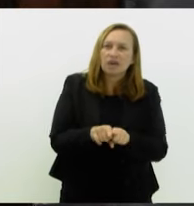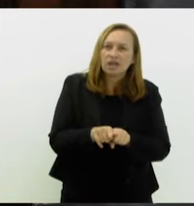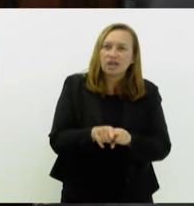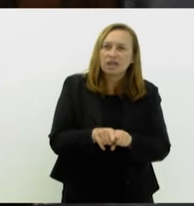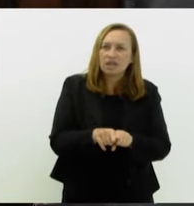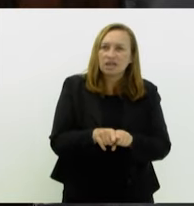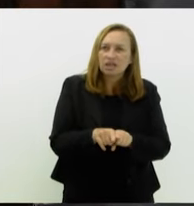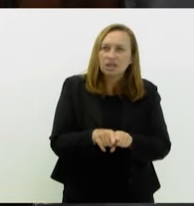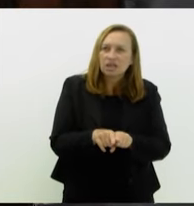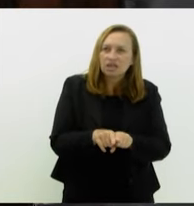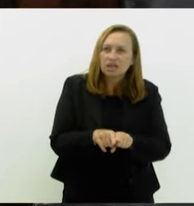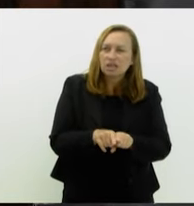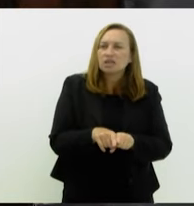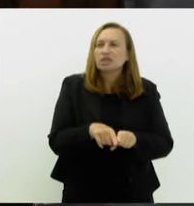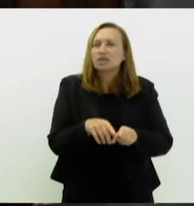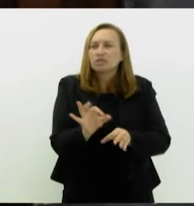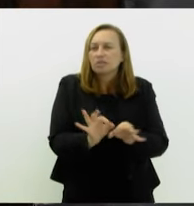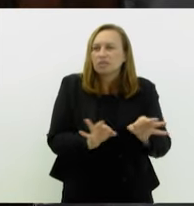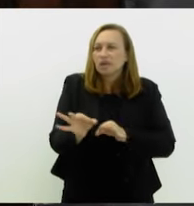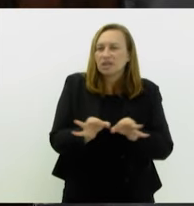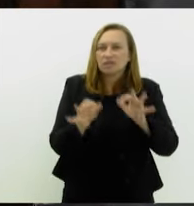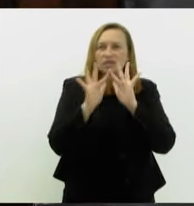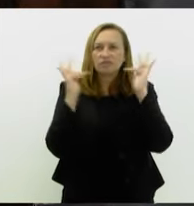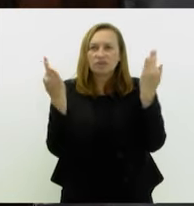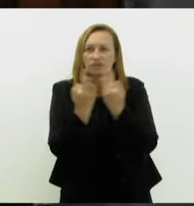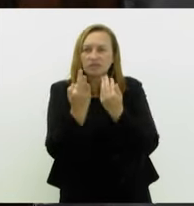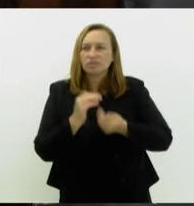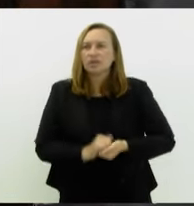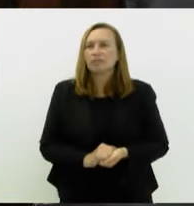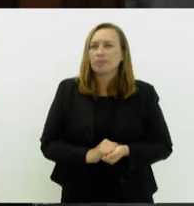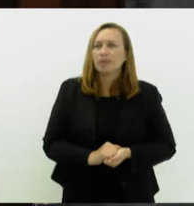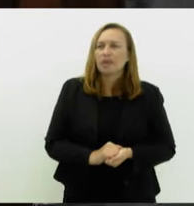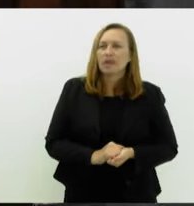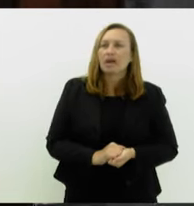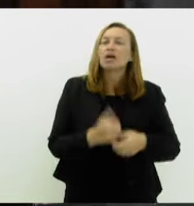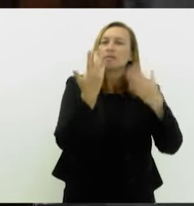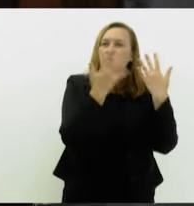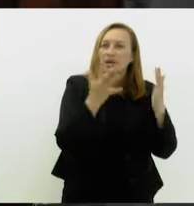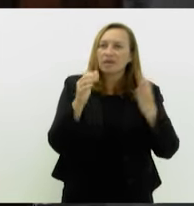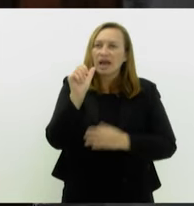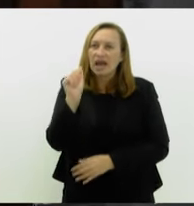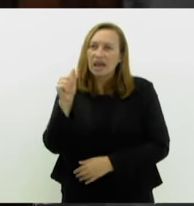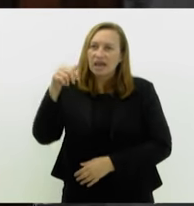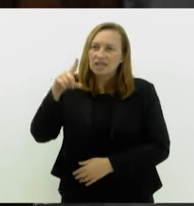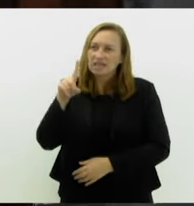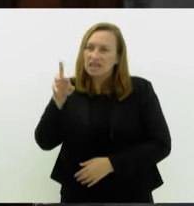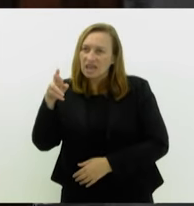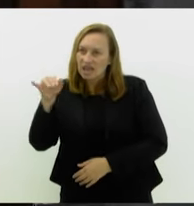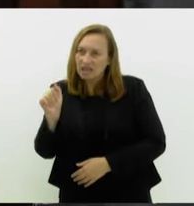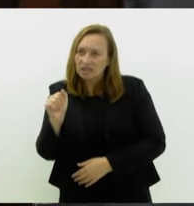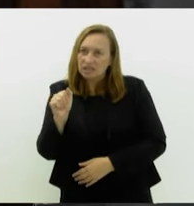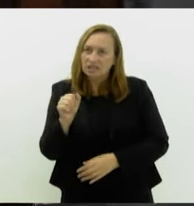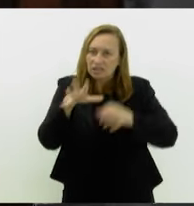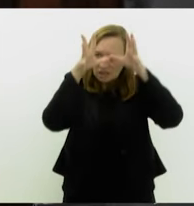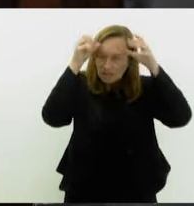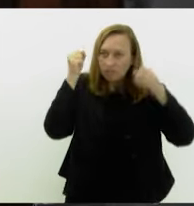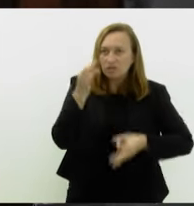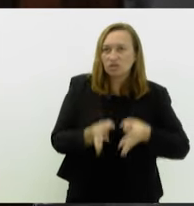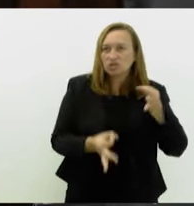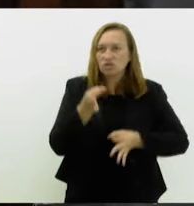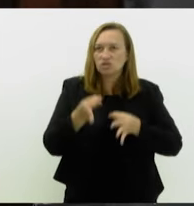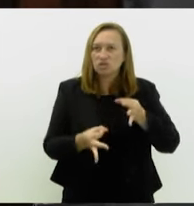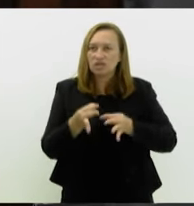do da da do planejamento familiar a violência obstétrica eu quero parabenizar Adriana Tribunal de Justiça tá lançando agora um